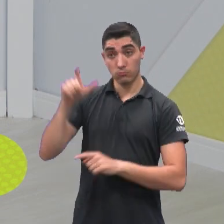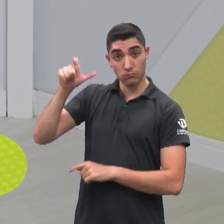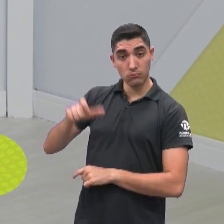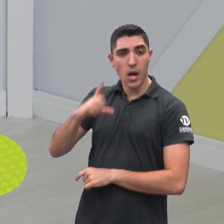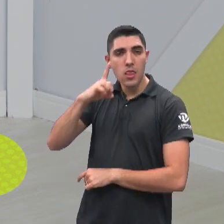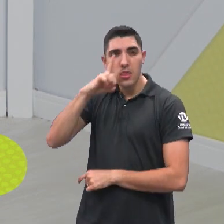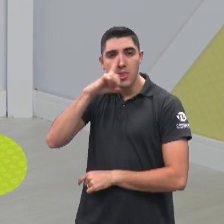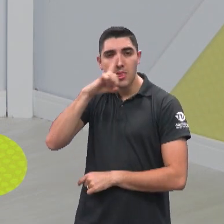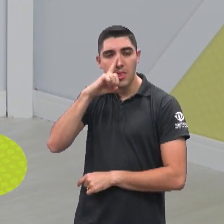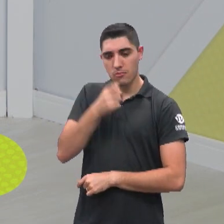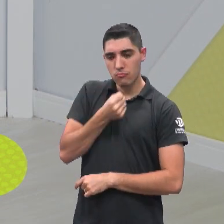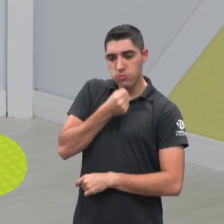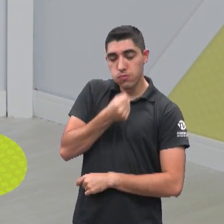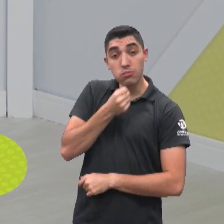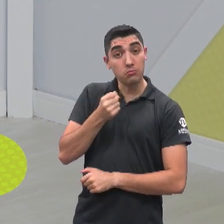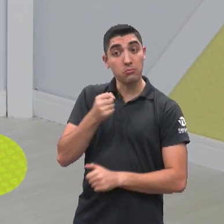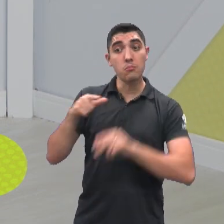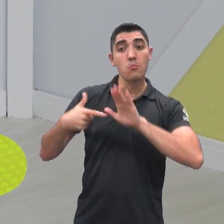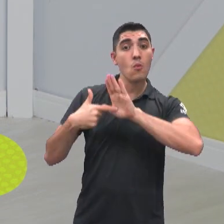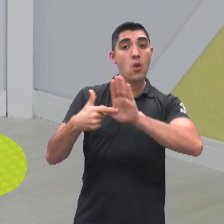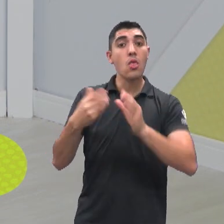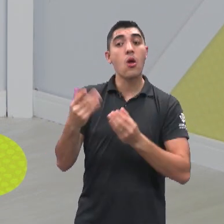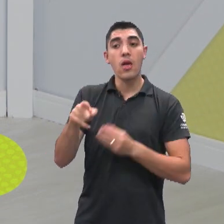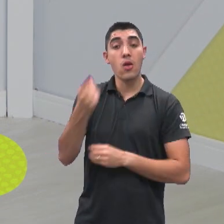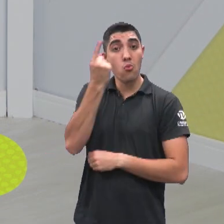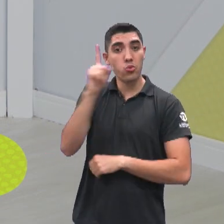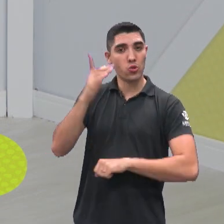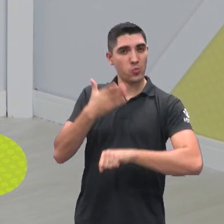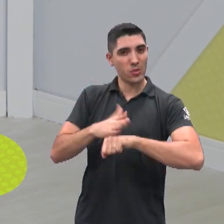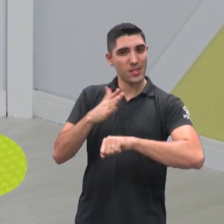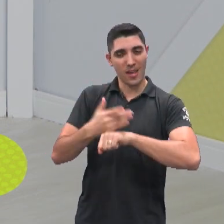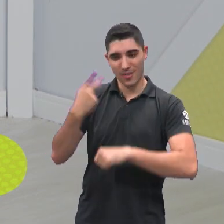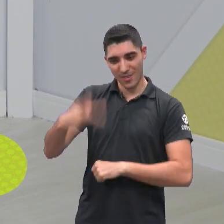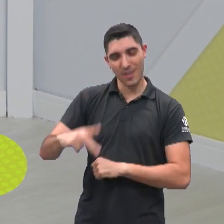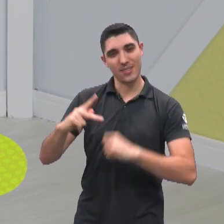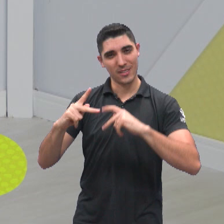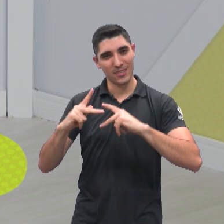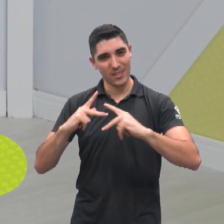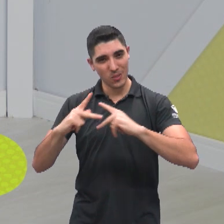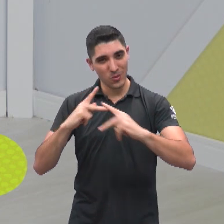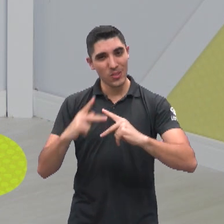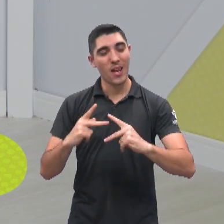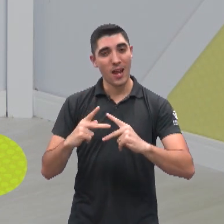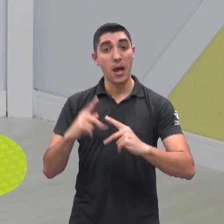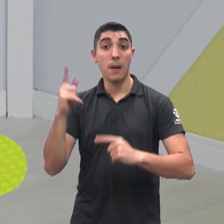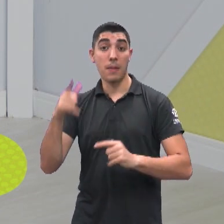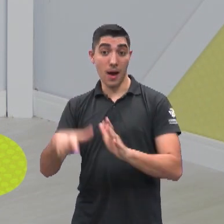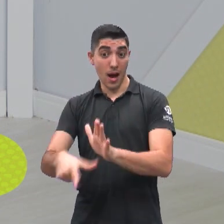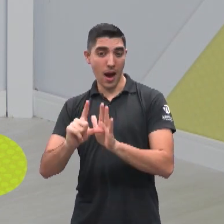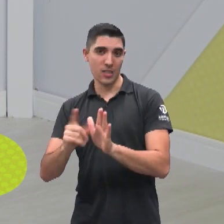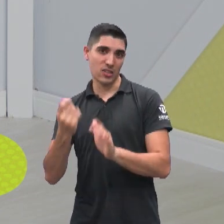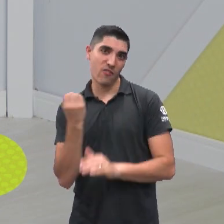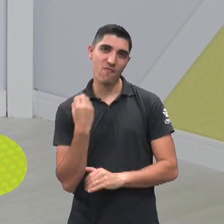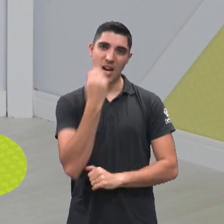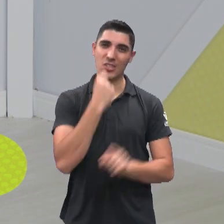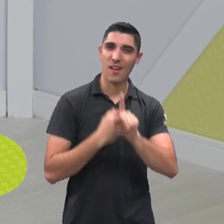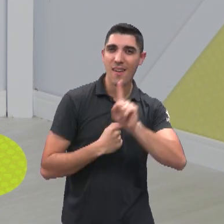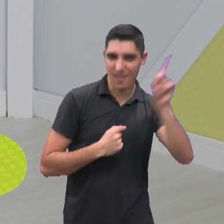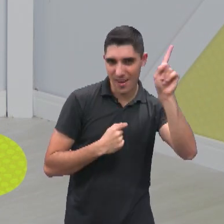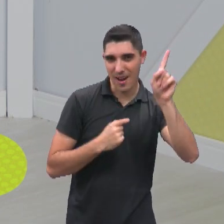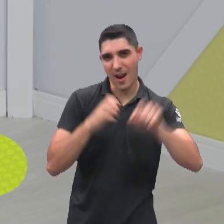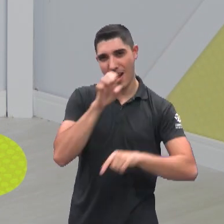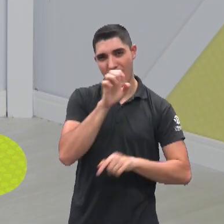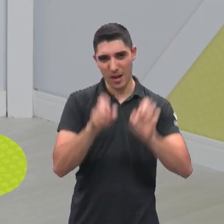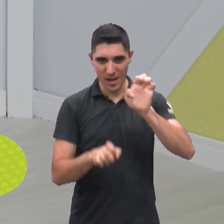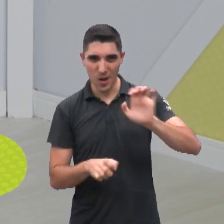esteve no último treino em solo joseense, justamente antes de chegarem até a Europa, para saber como é que está a expectativa